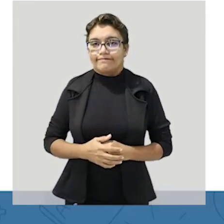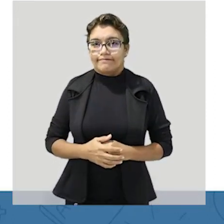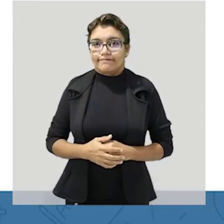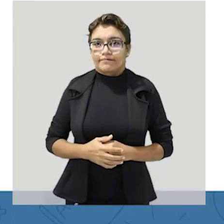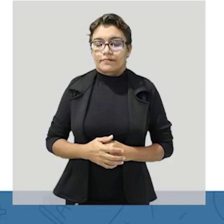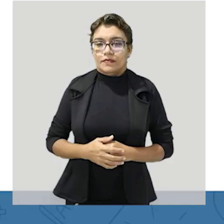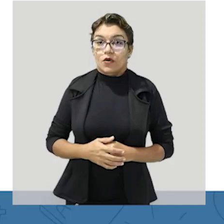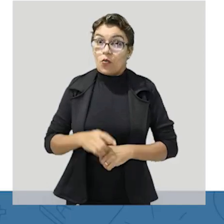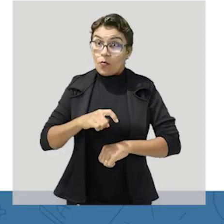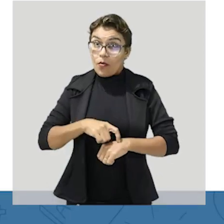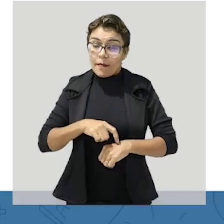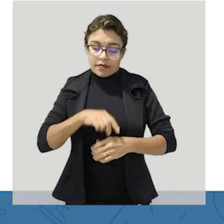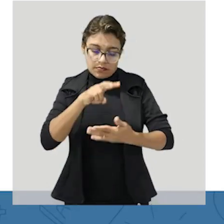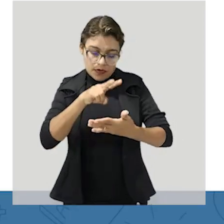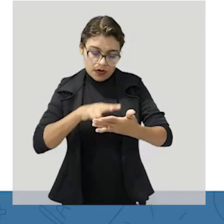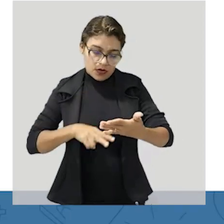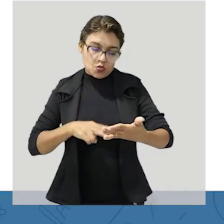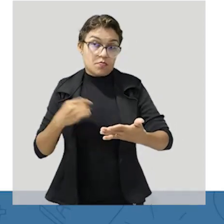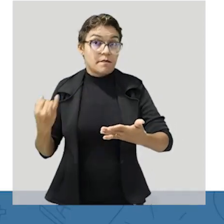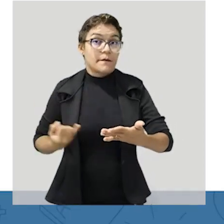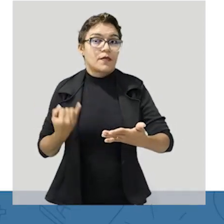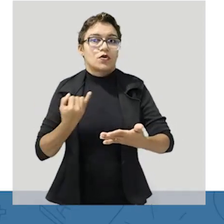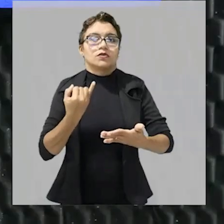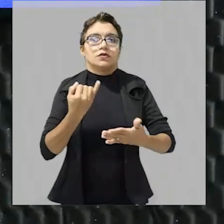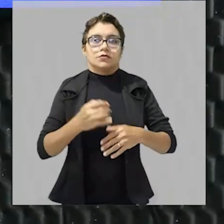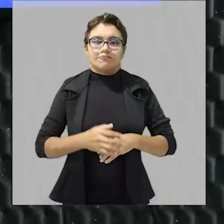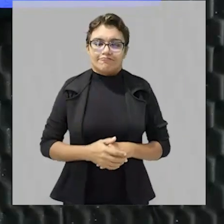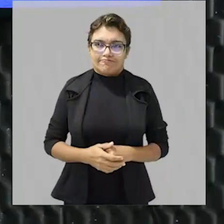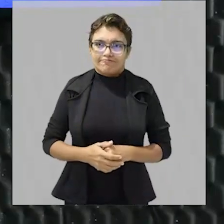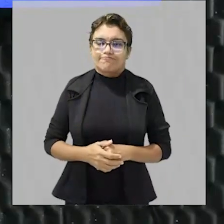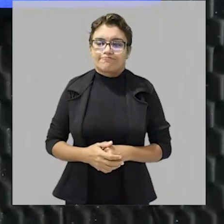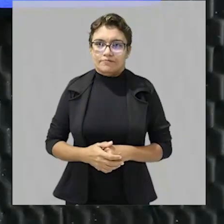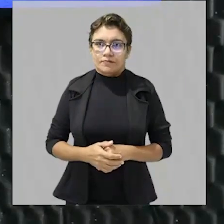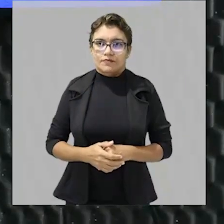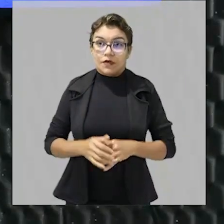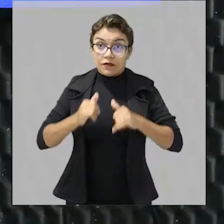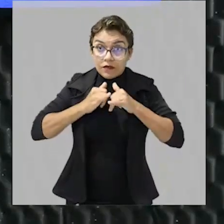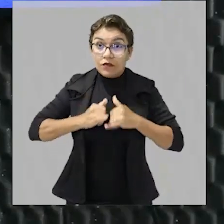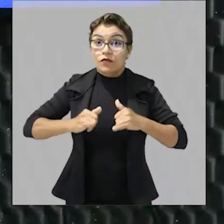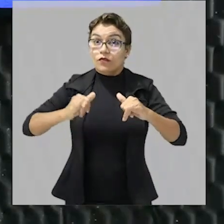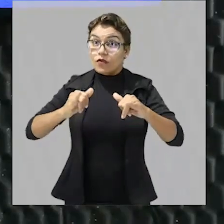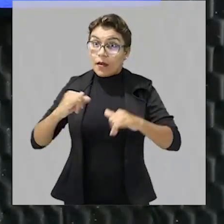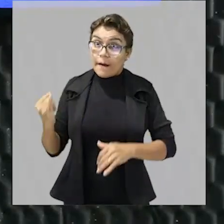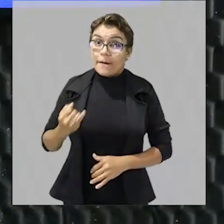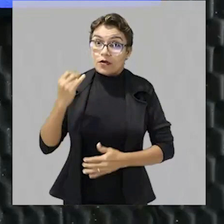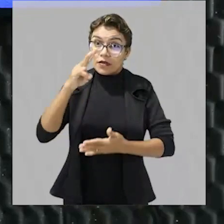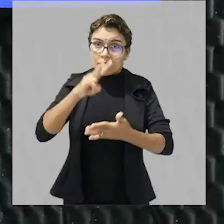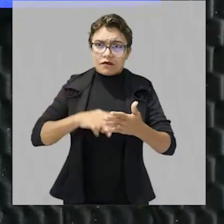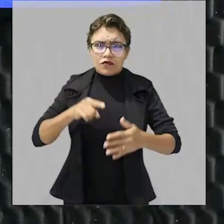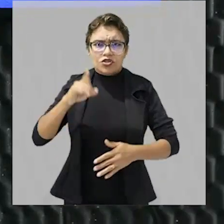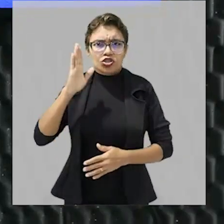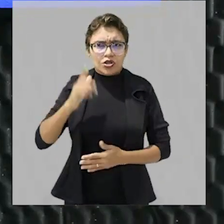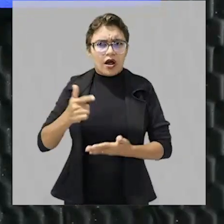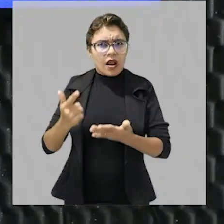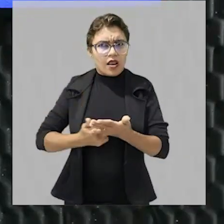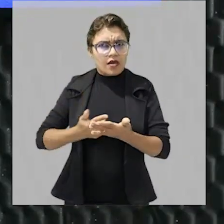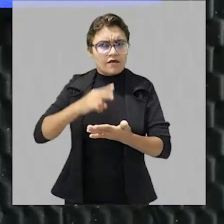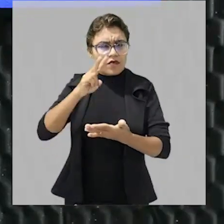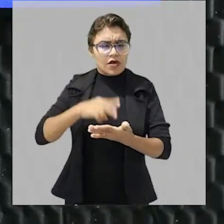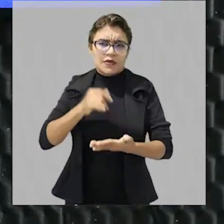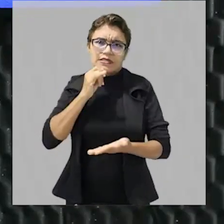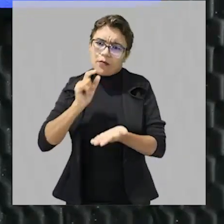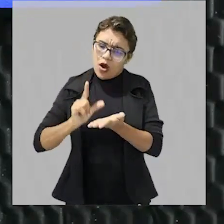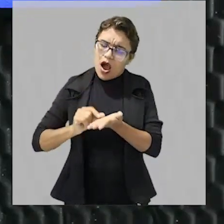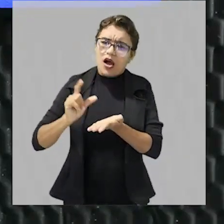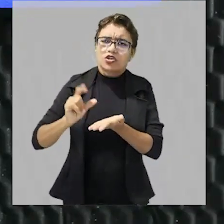ser própria para adolescente, olha só, adequada. Vendo que a palavra própria pode variar,